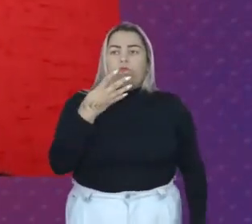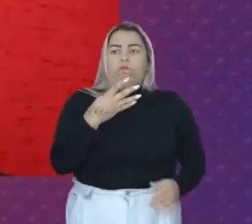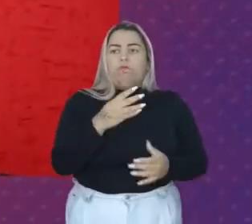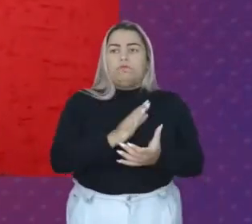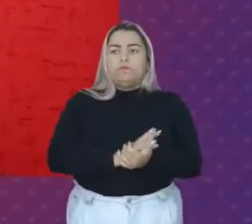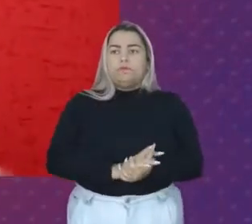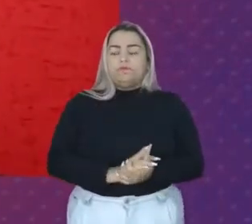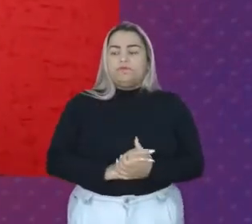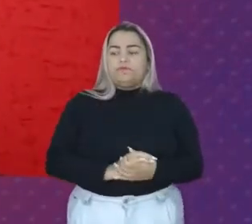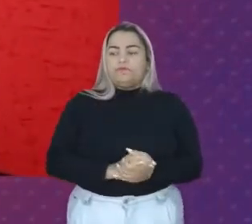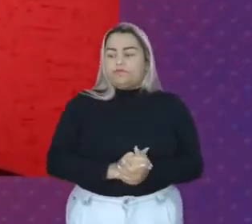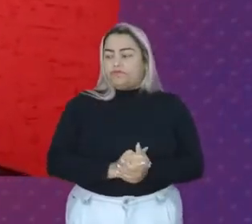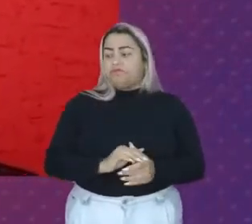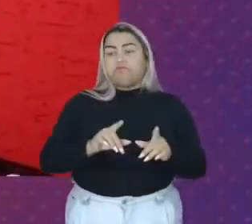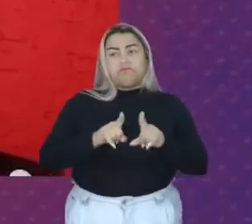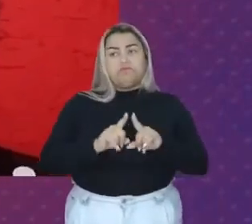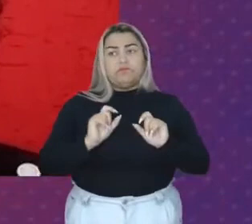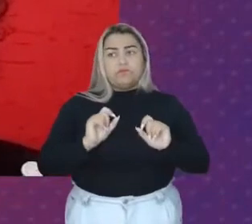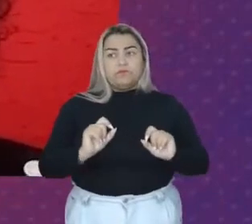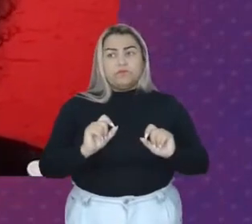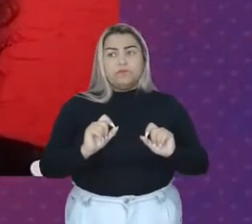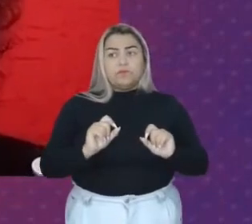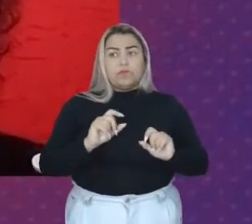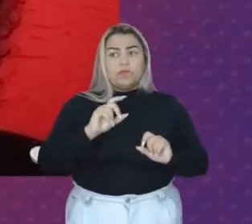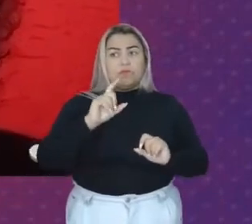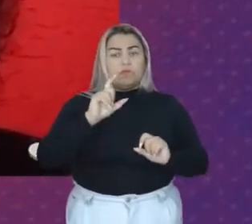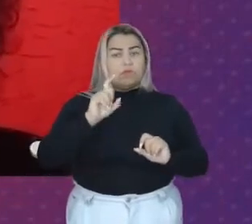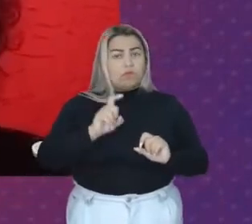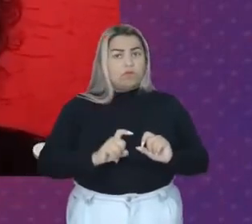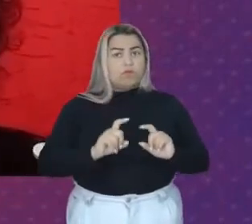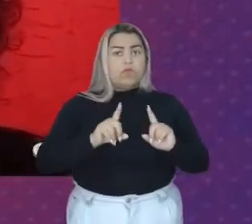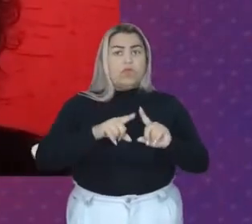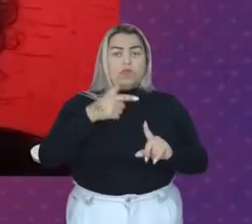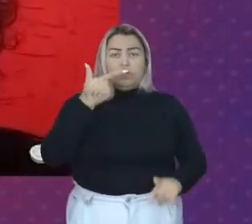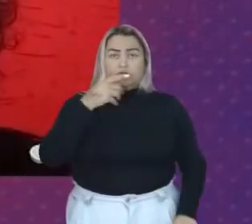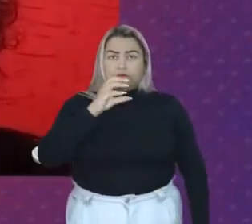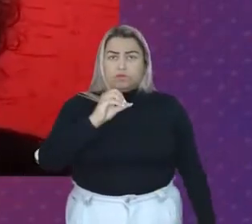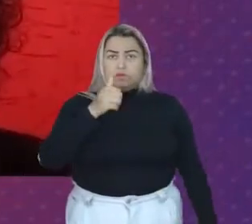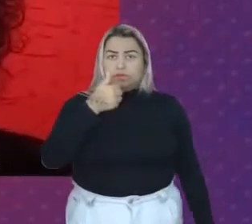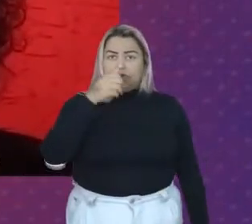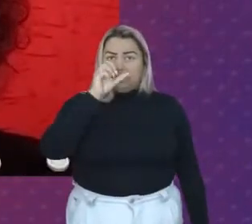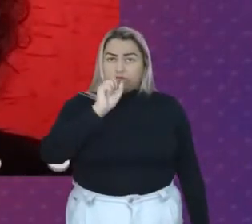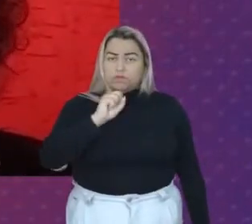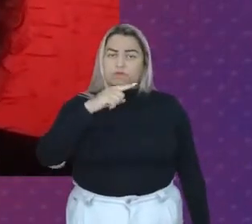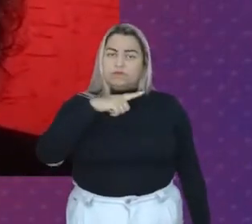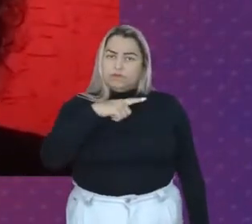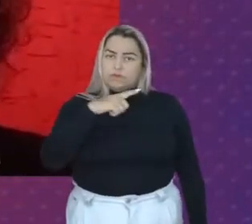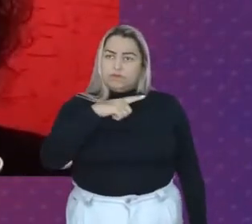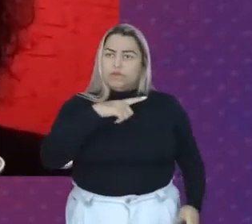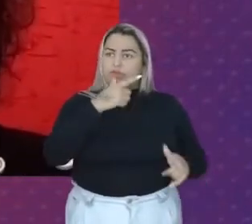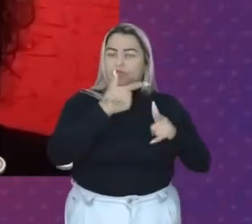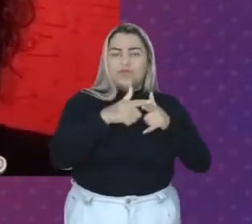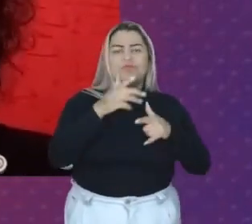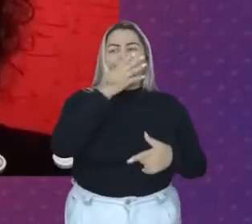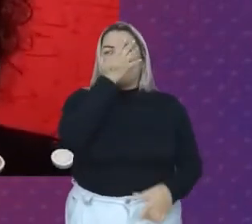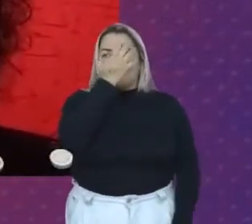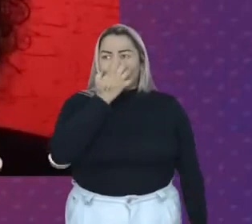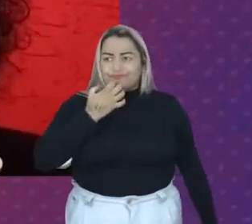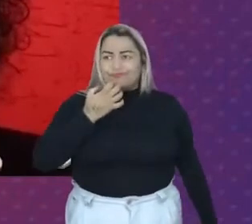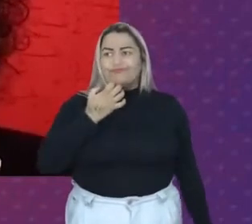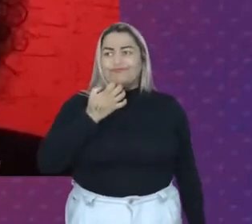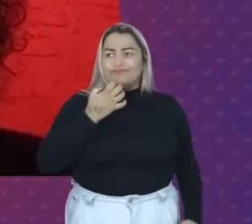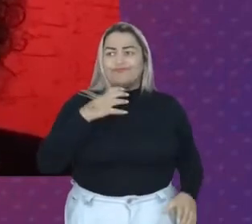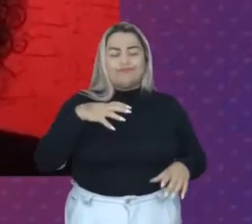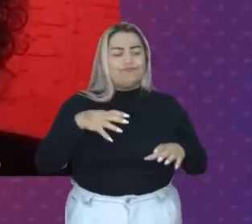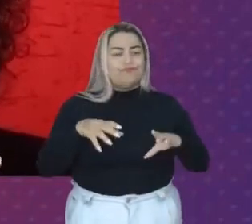está adotando, né, a Convenção X. Em 2018, nós tivemos um problema seríssimo com a